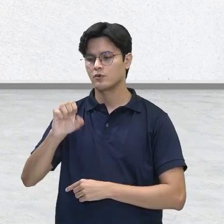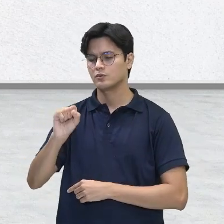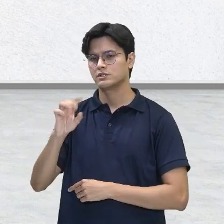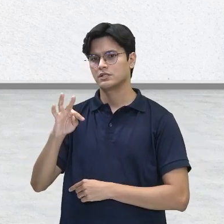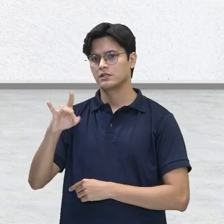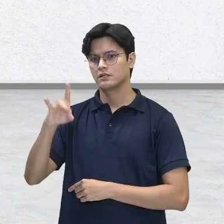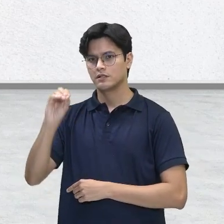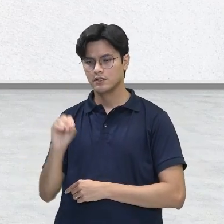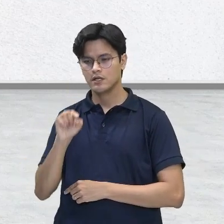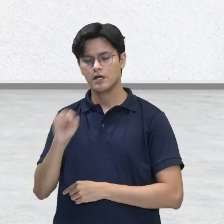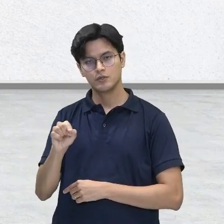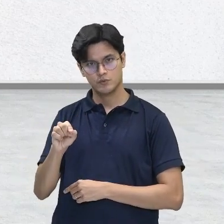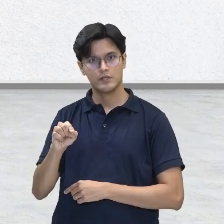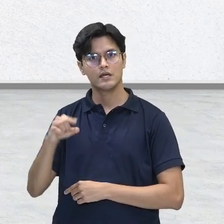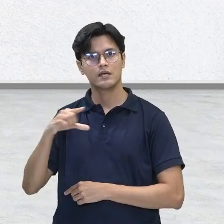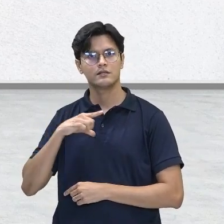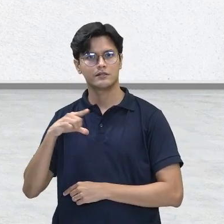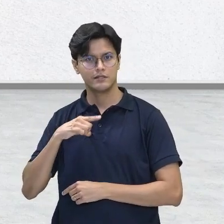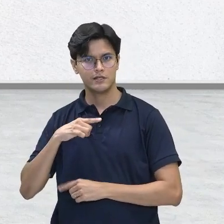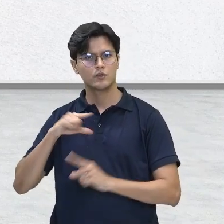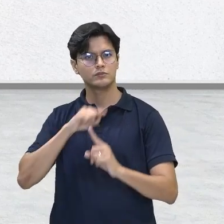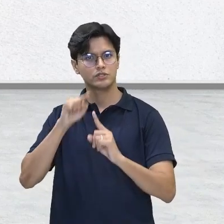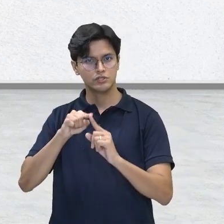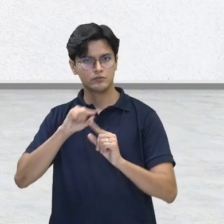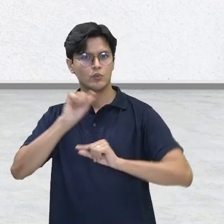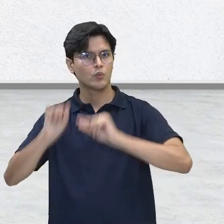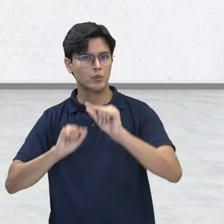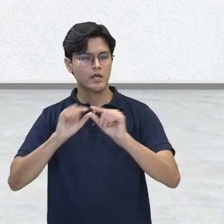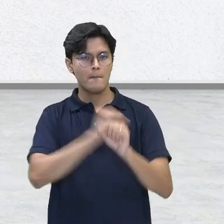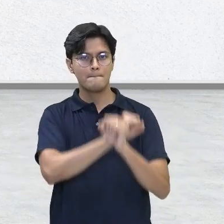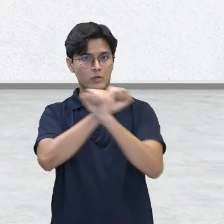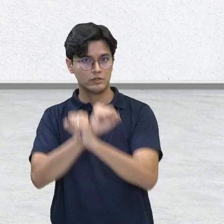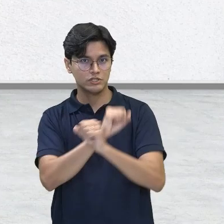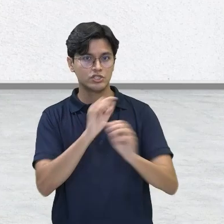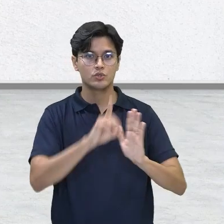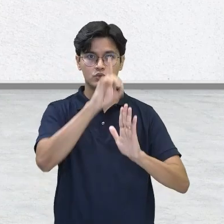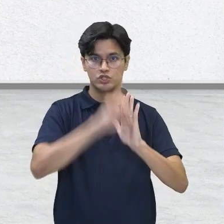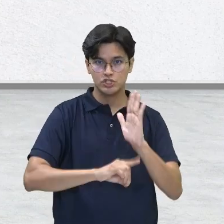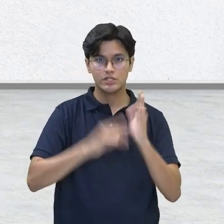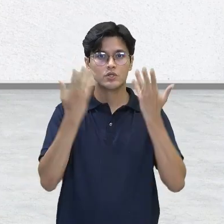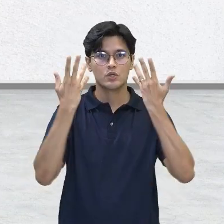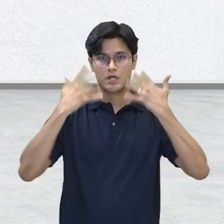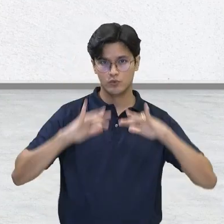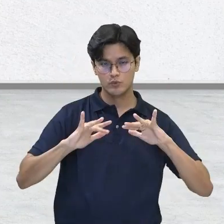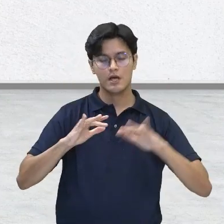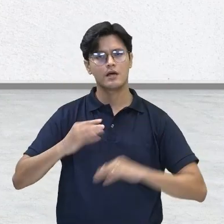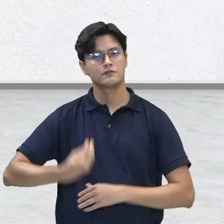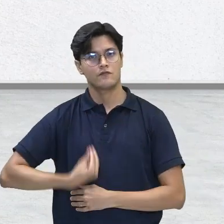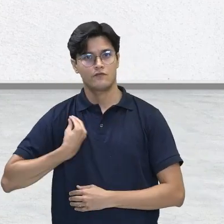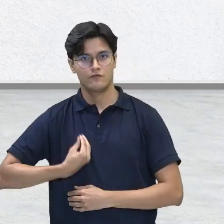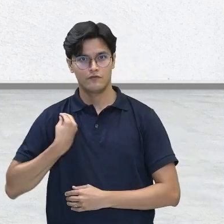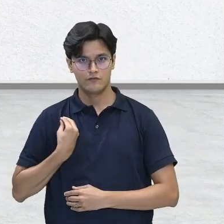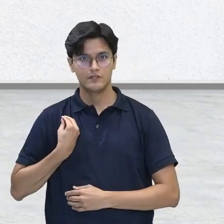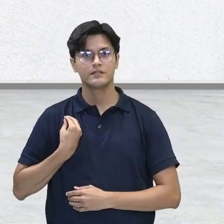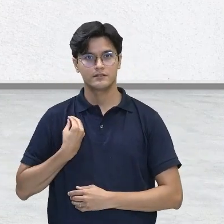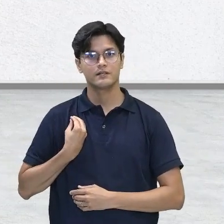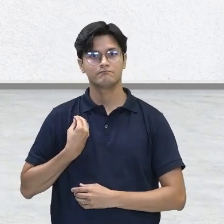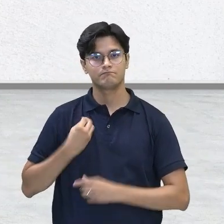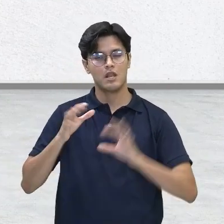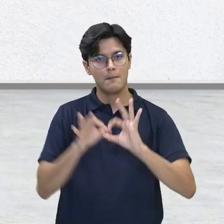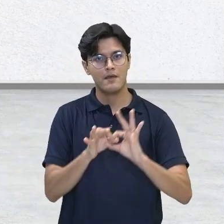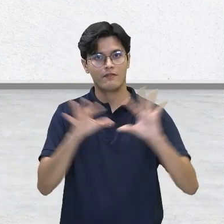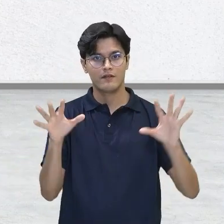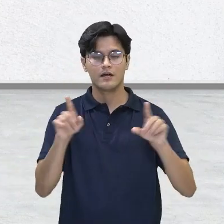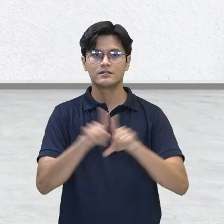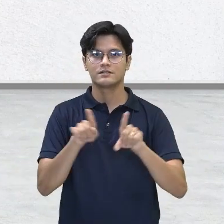os direitos naturais. Quais são esses direitos naturais? A vida, liberdade e propriedade, né? Segundo